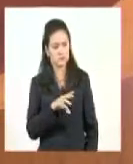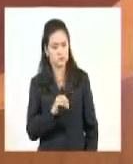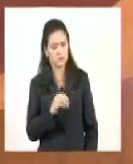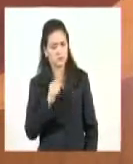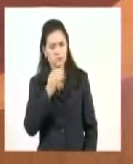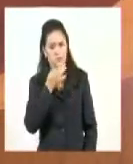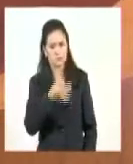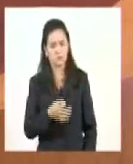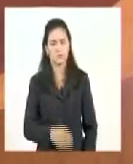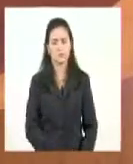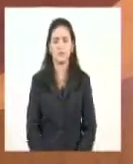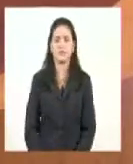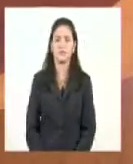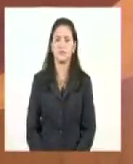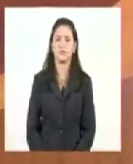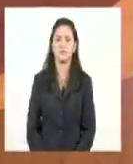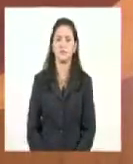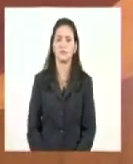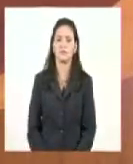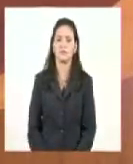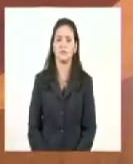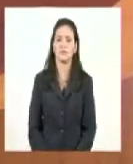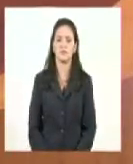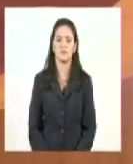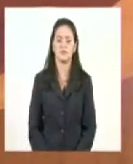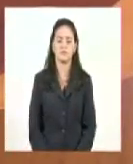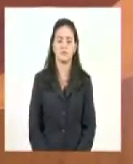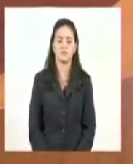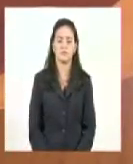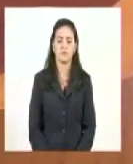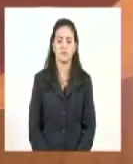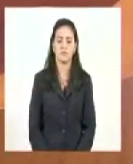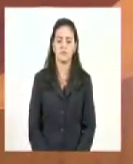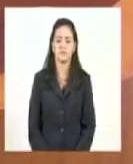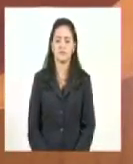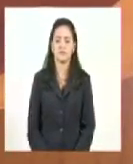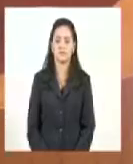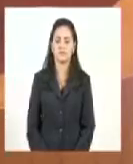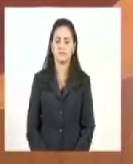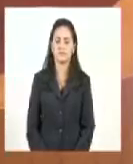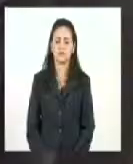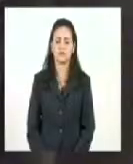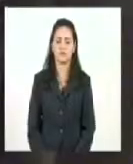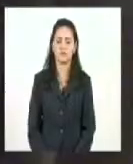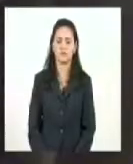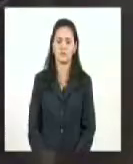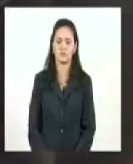Deputada, quero aqui